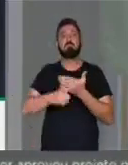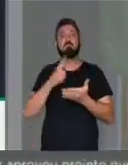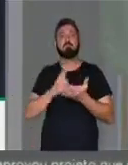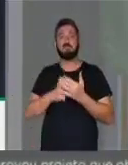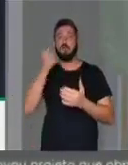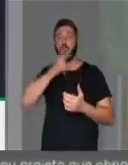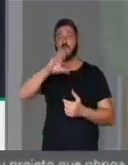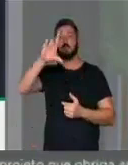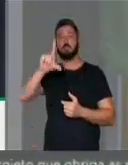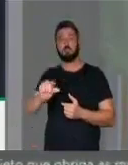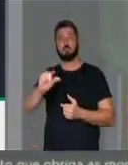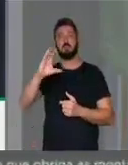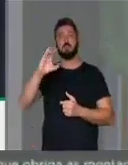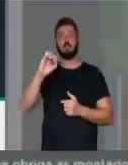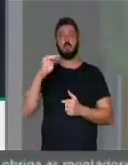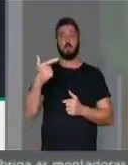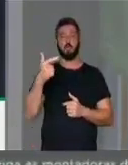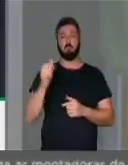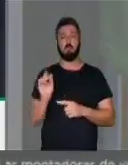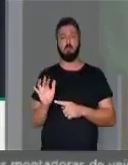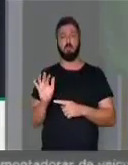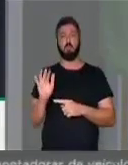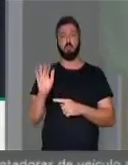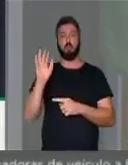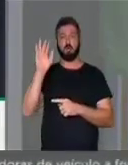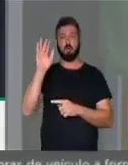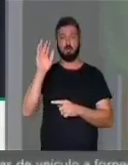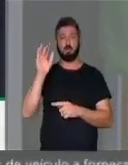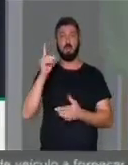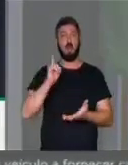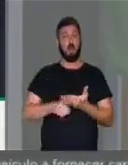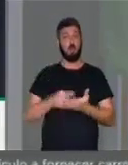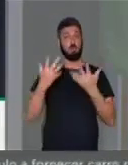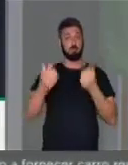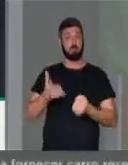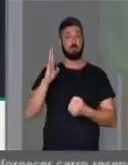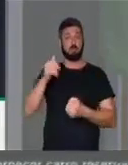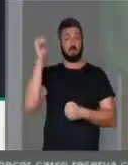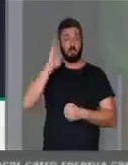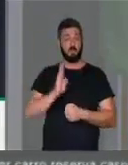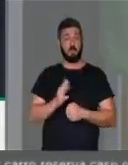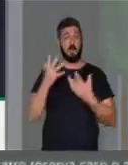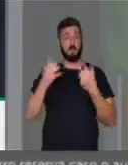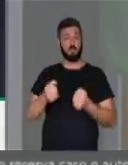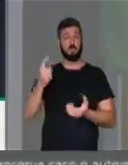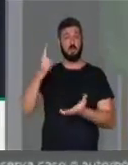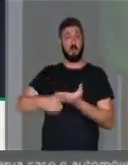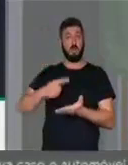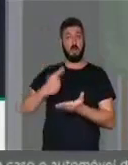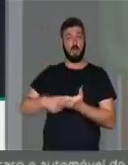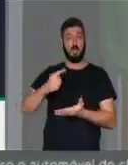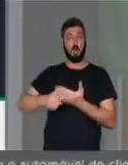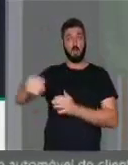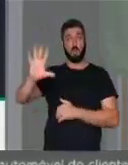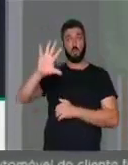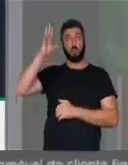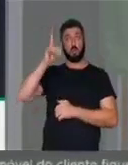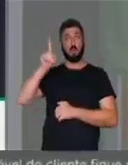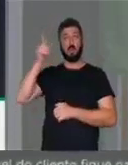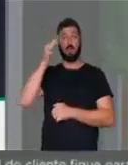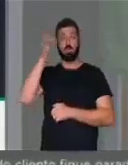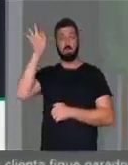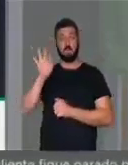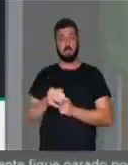compromissos de redução de emissões gasosas assumidas pelo Brasil no Acordo do Clima assinado